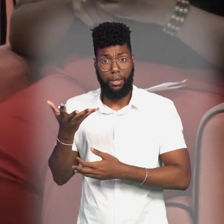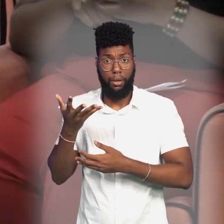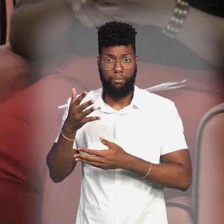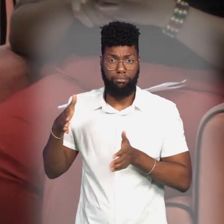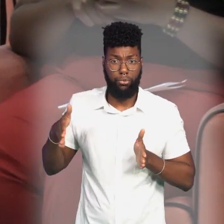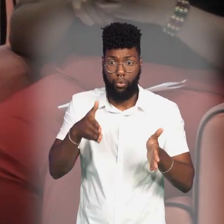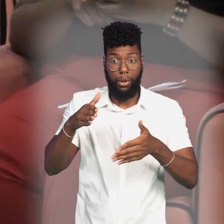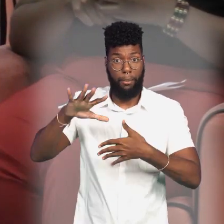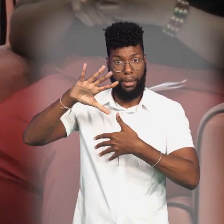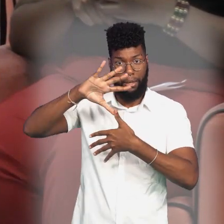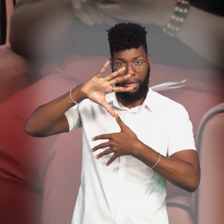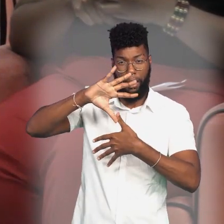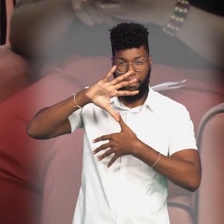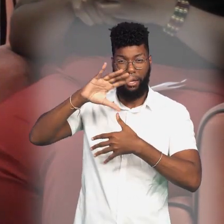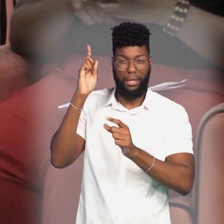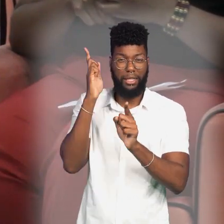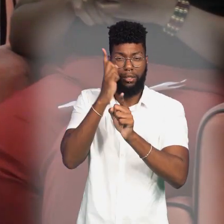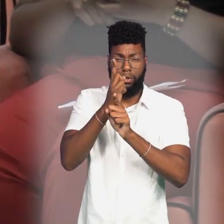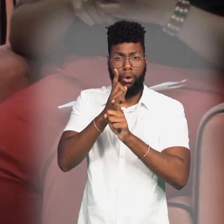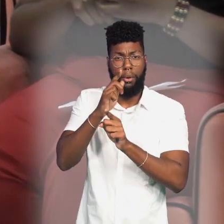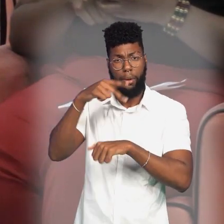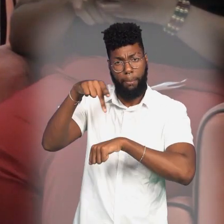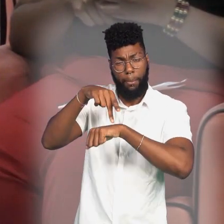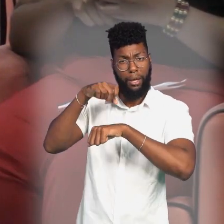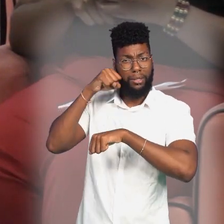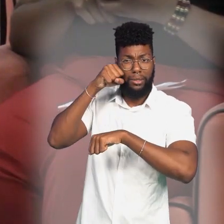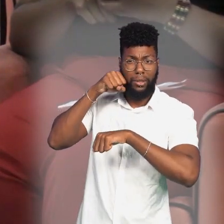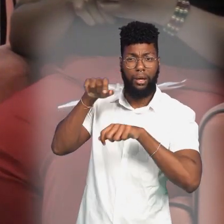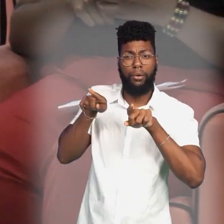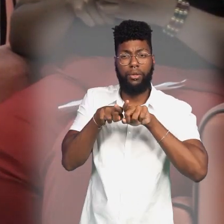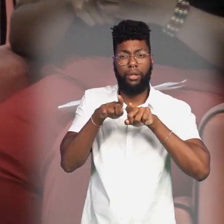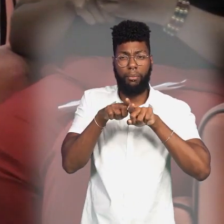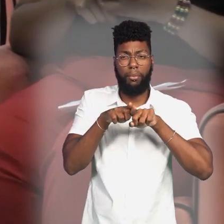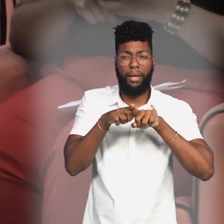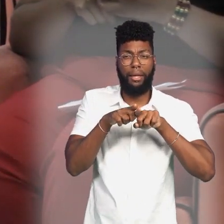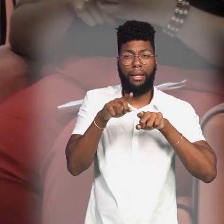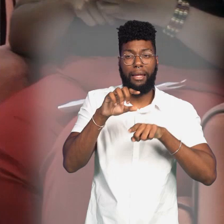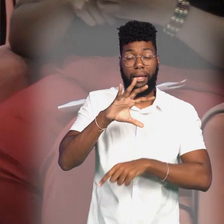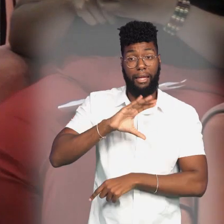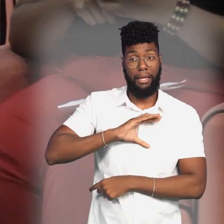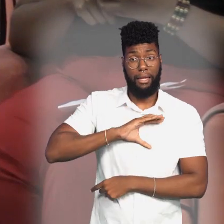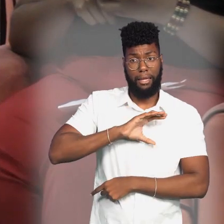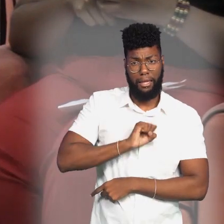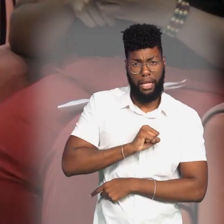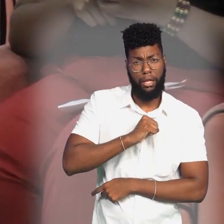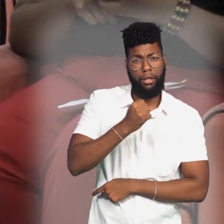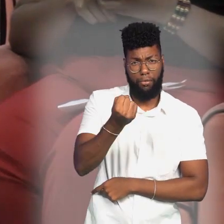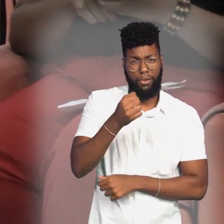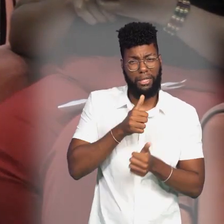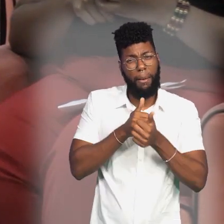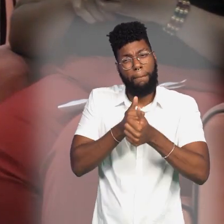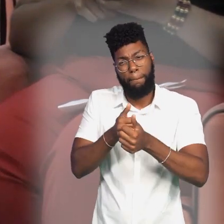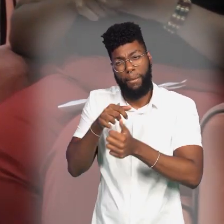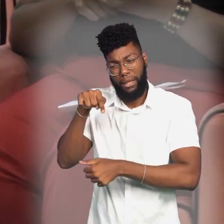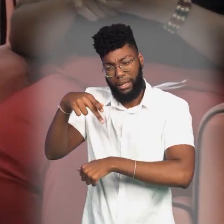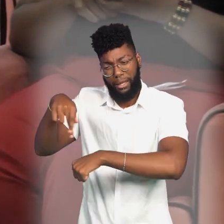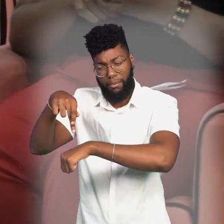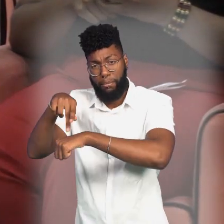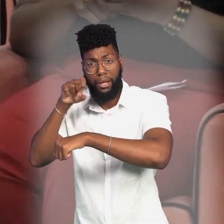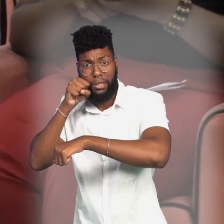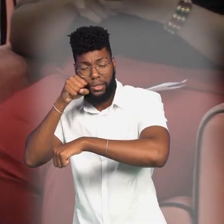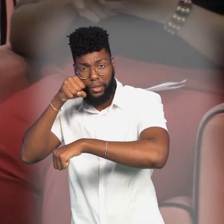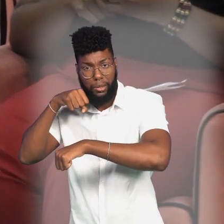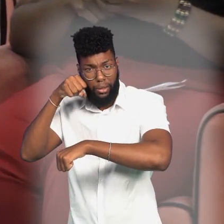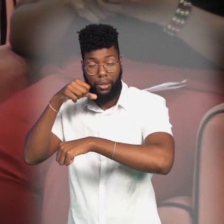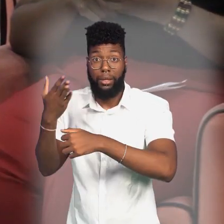Senegal e as Ilhas Cabo Verde, que ficam quase em frente à costa do Senegal. Então foi o primeiro ponto